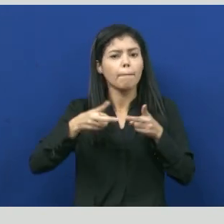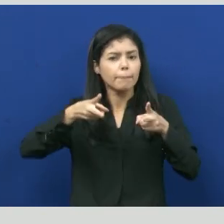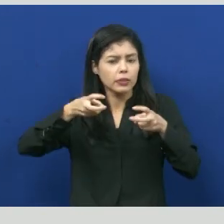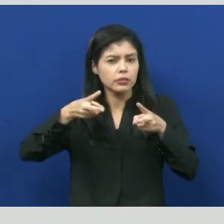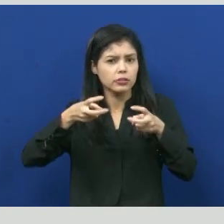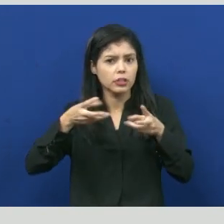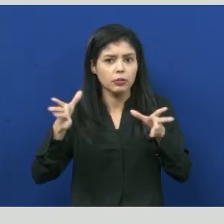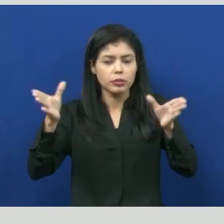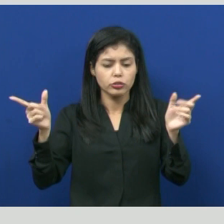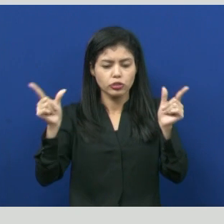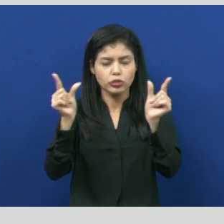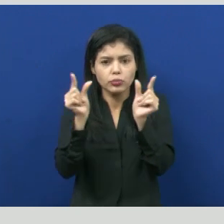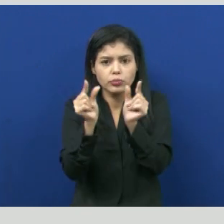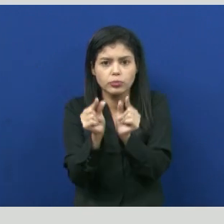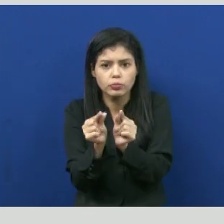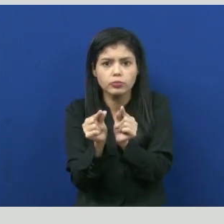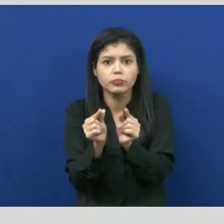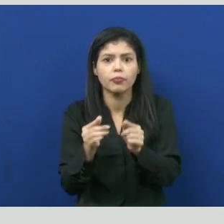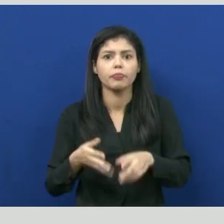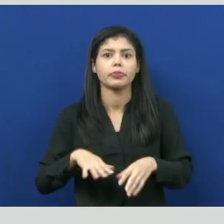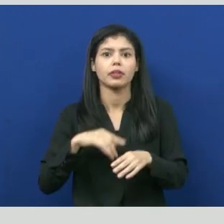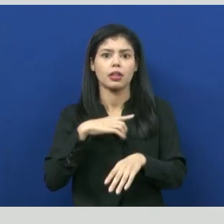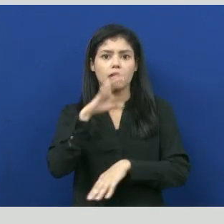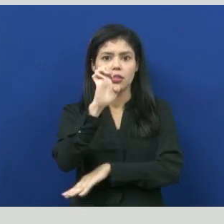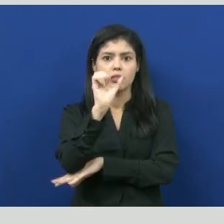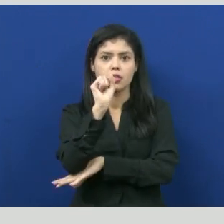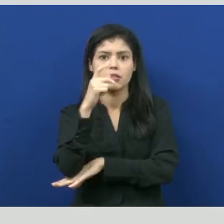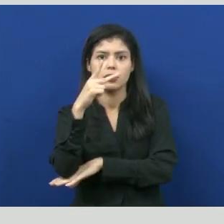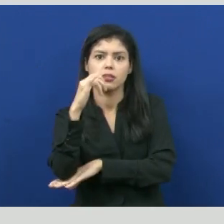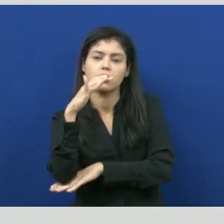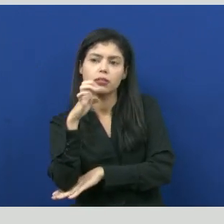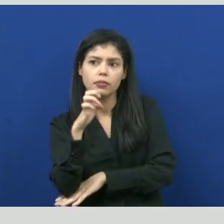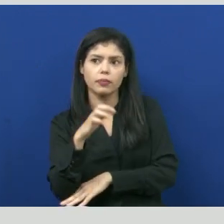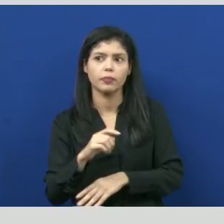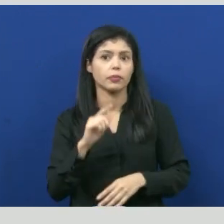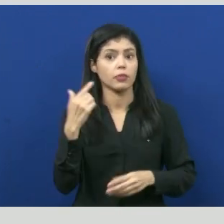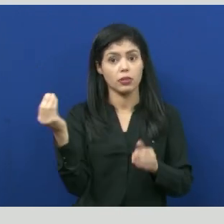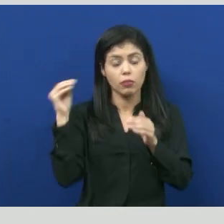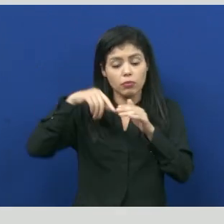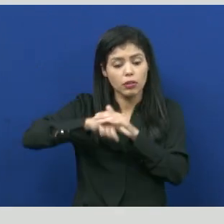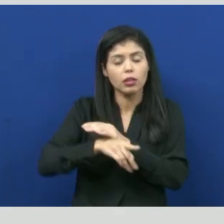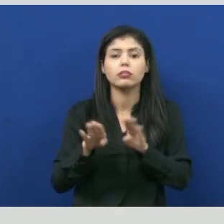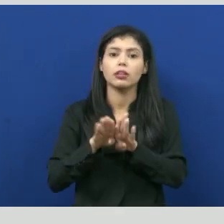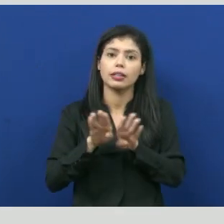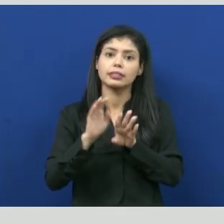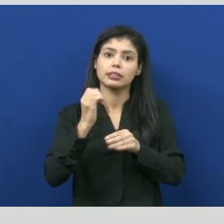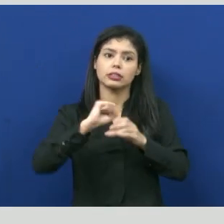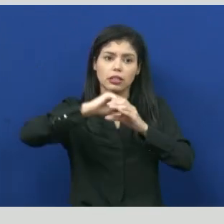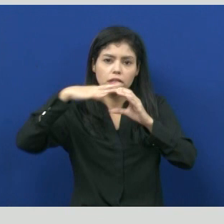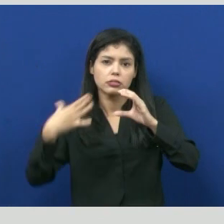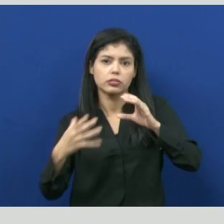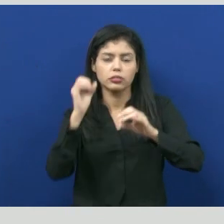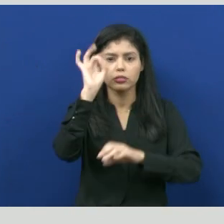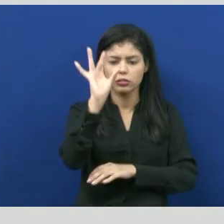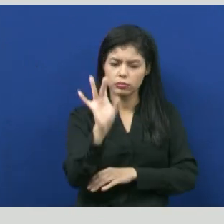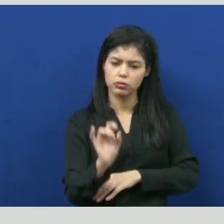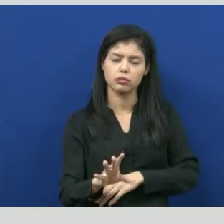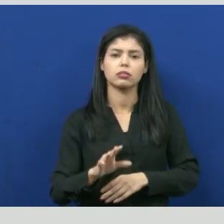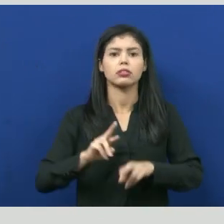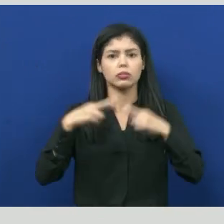que nós já estamos excluindo espécies que não se encaixam nas características da